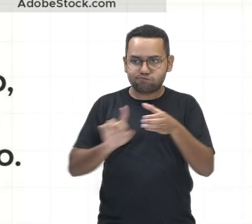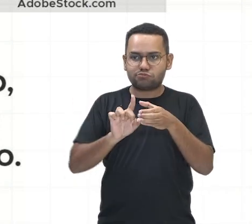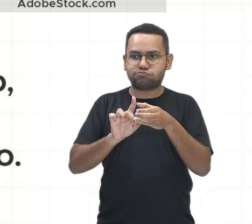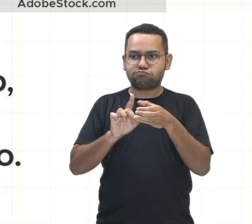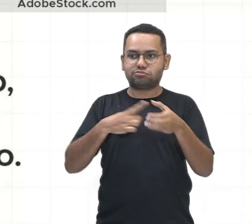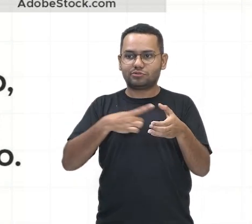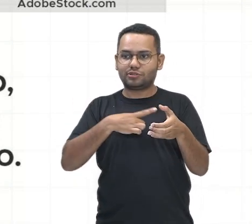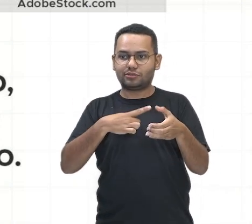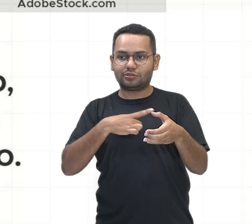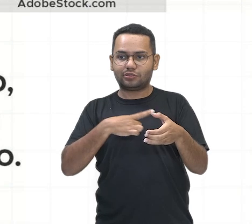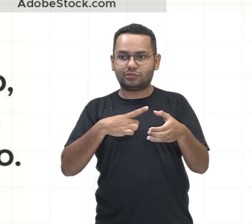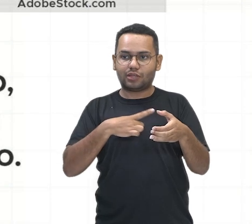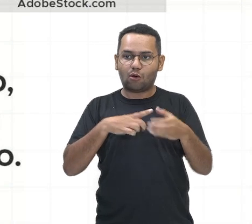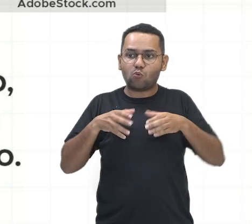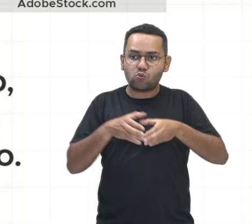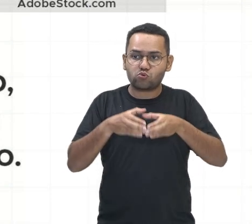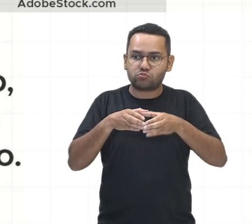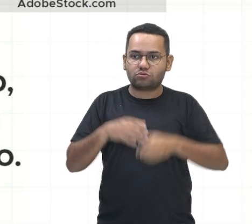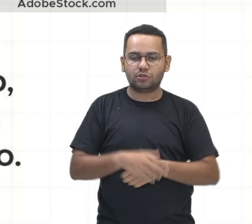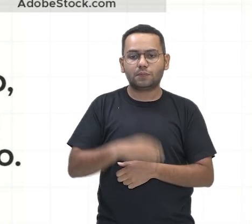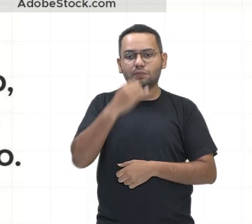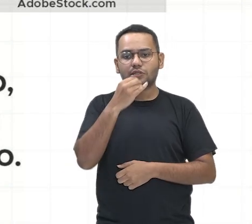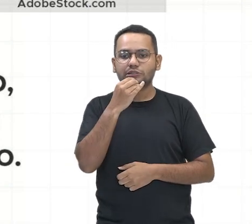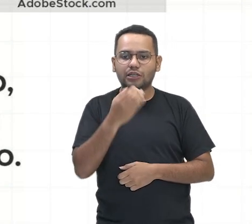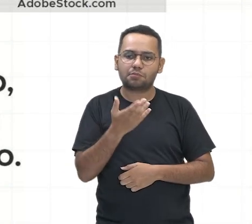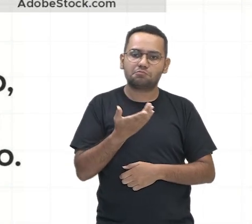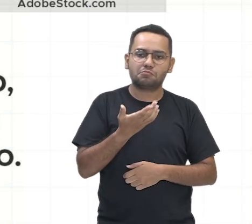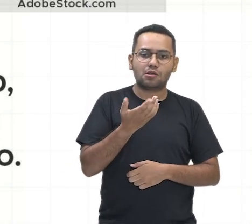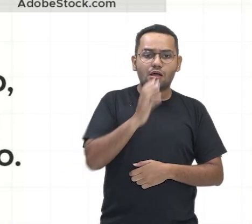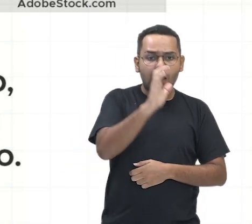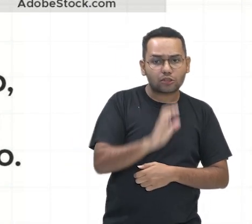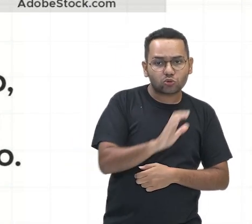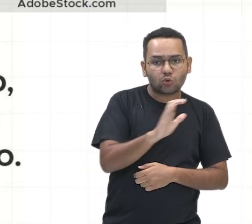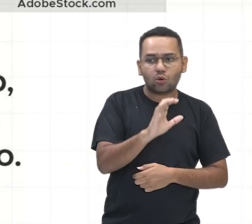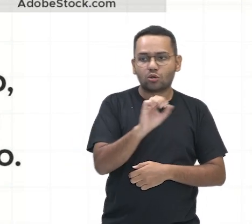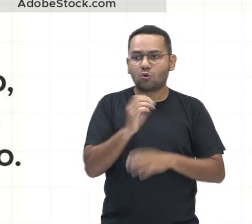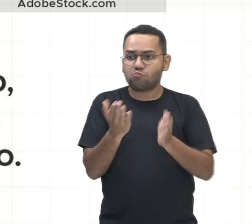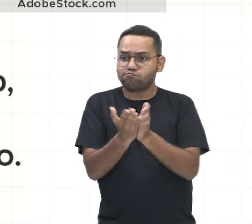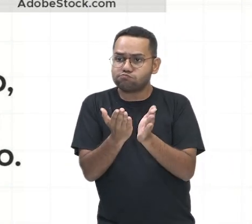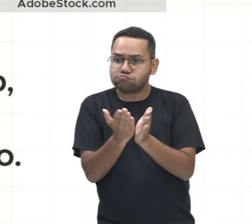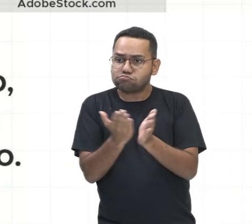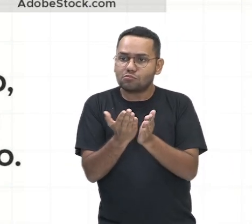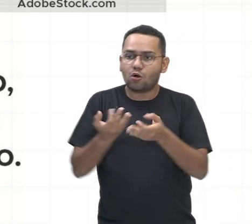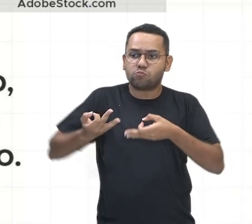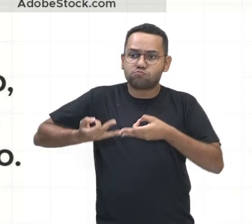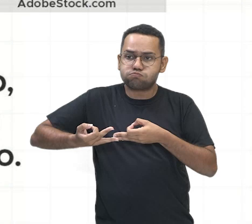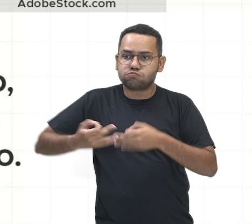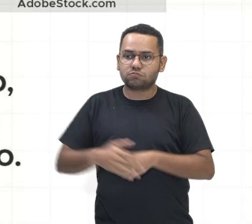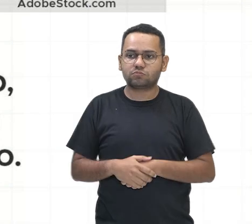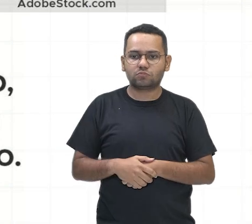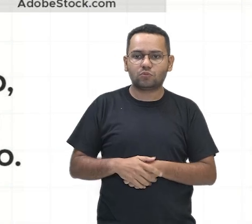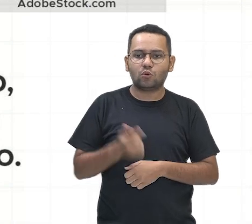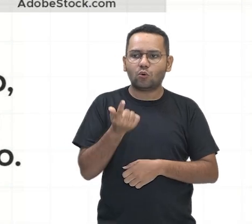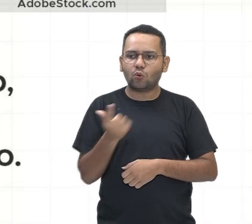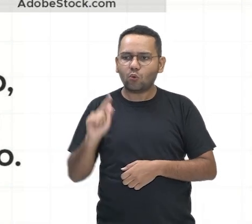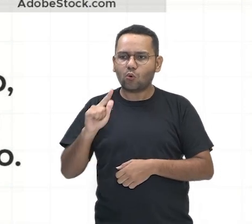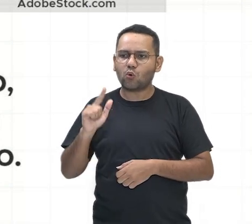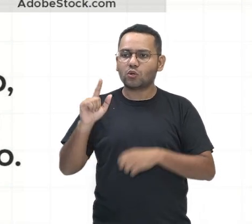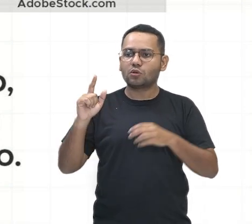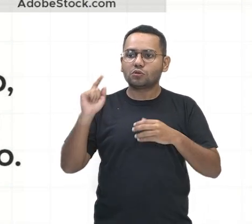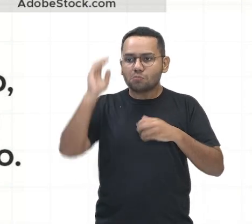católicos, pode ser da Assembleia de Deus, pode ser do budismo, pode ser da família